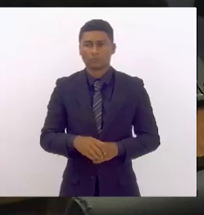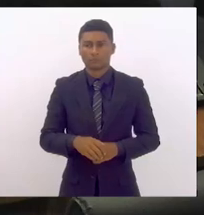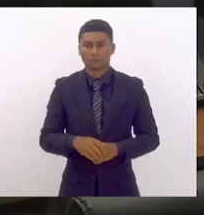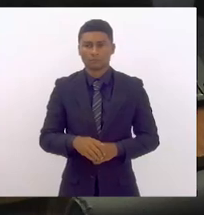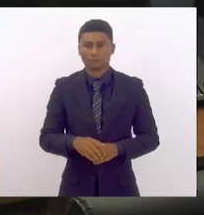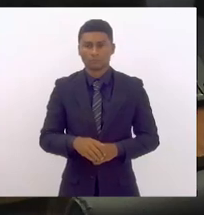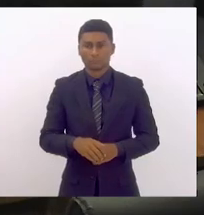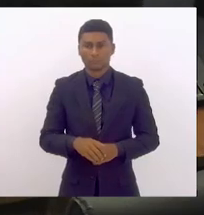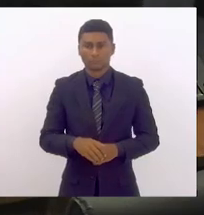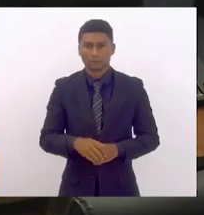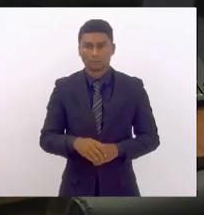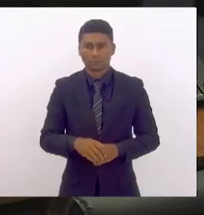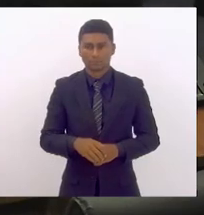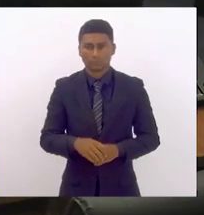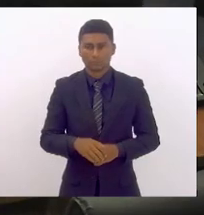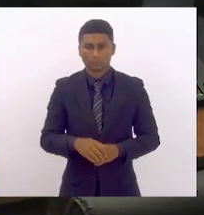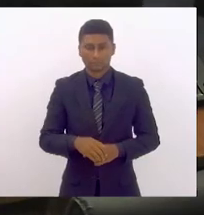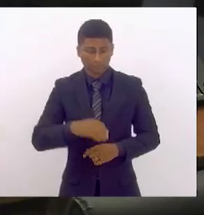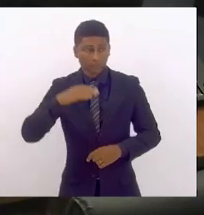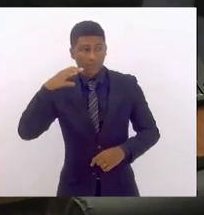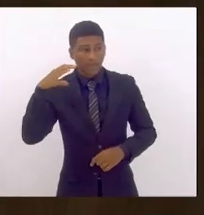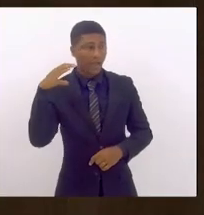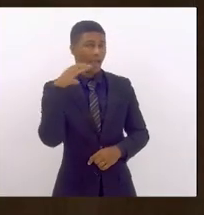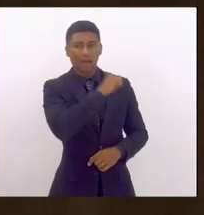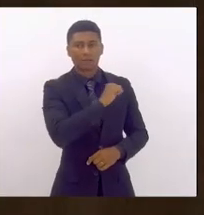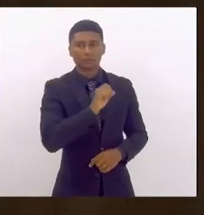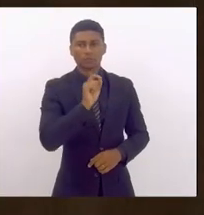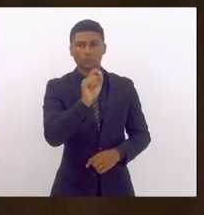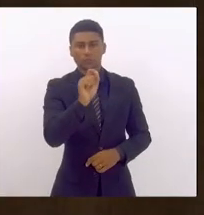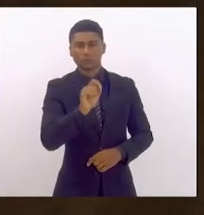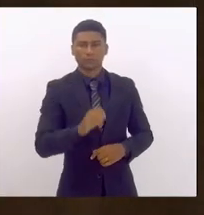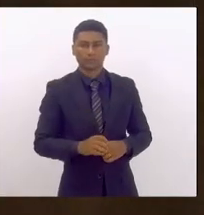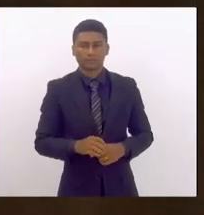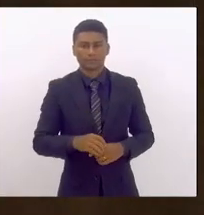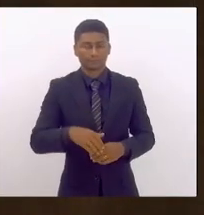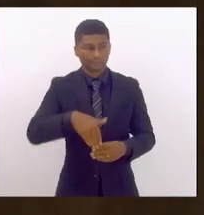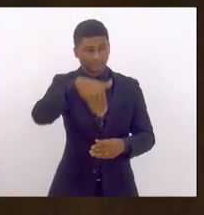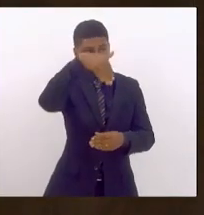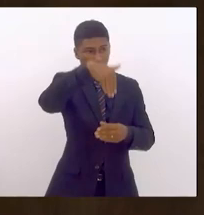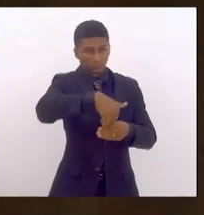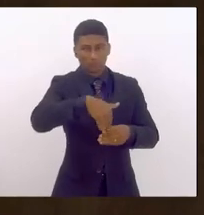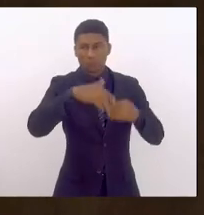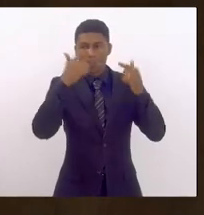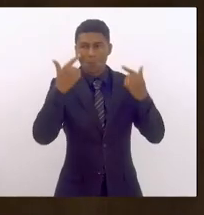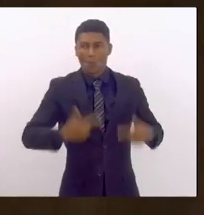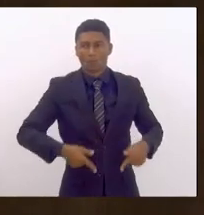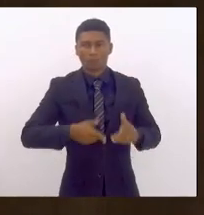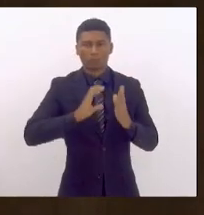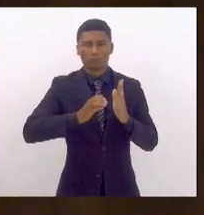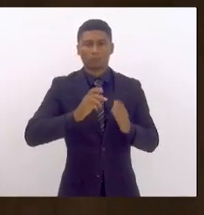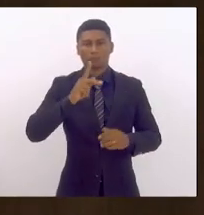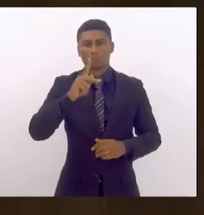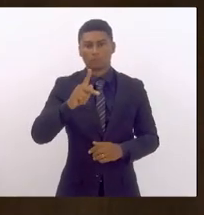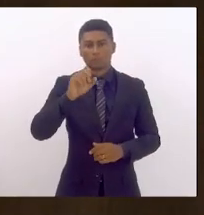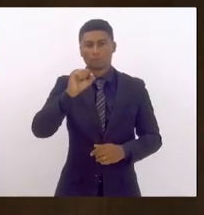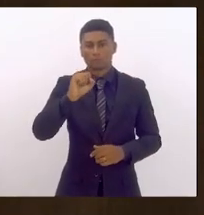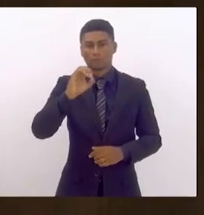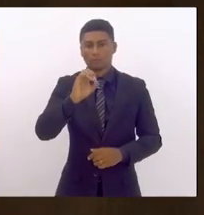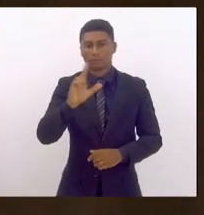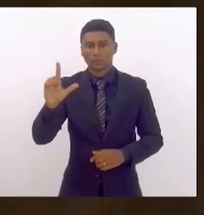o presidente muito rápido é só para conseguir abstenção da bancada do pessoal no projeto de